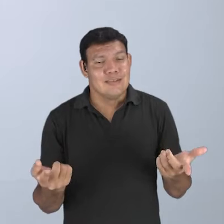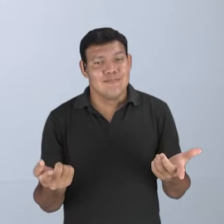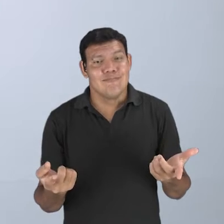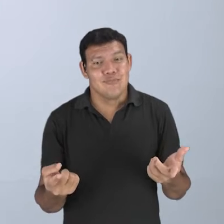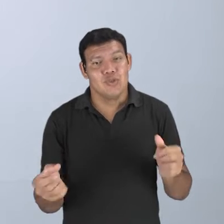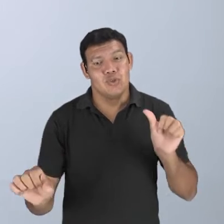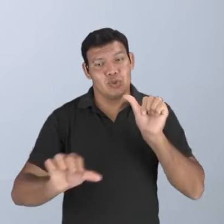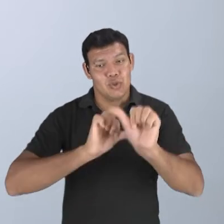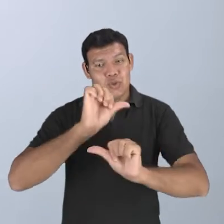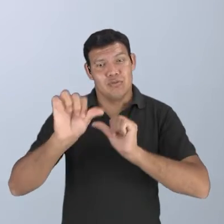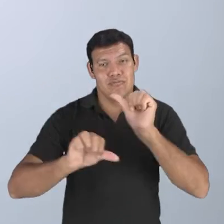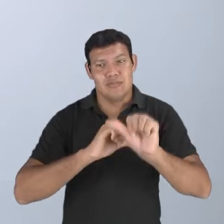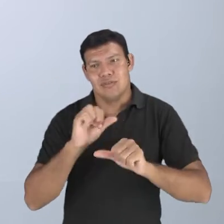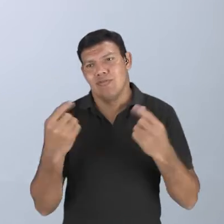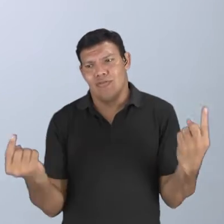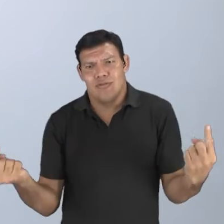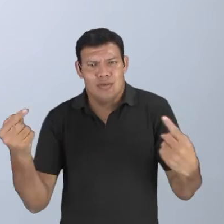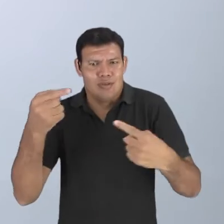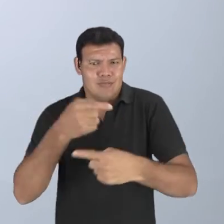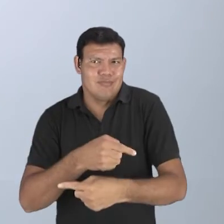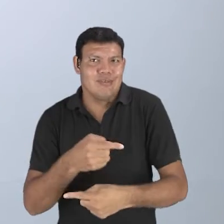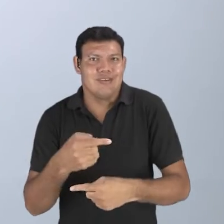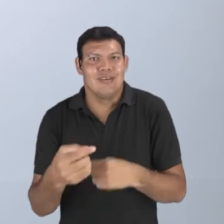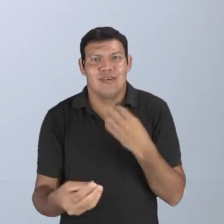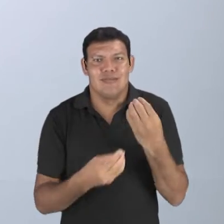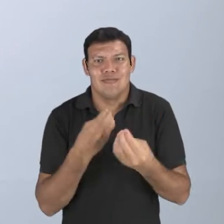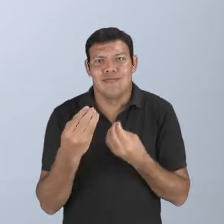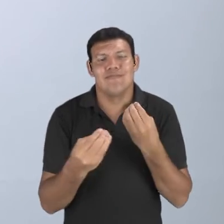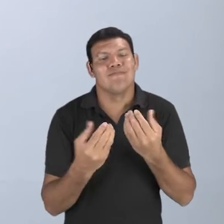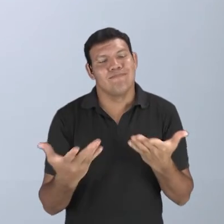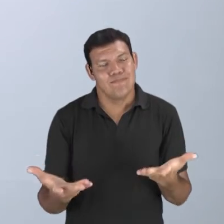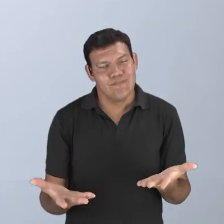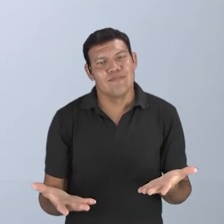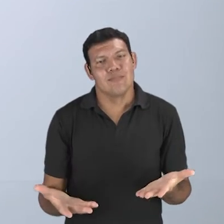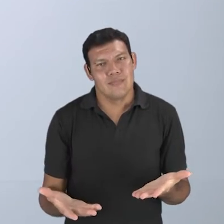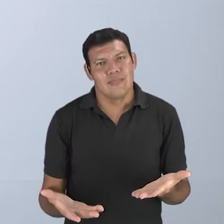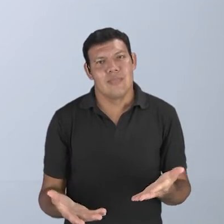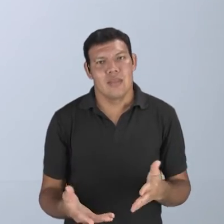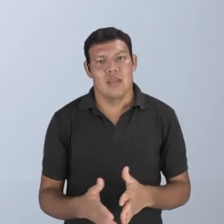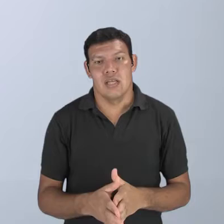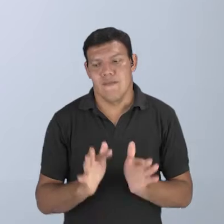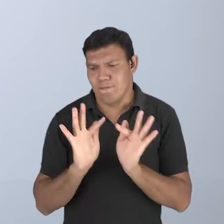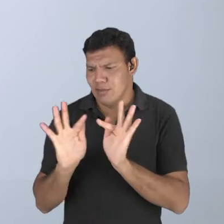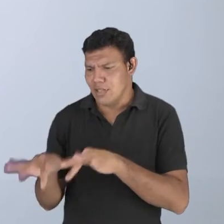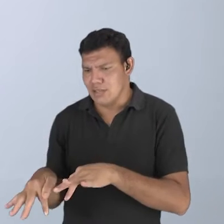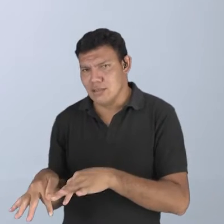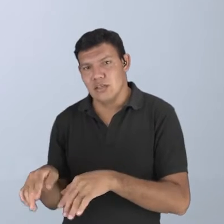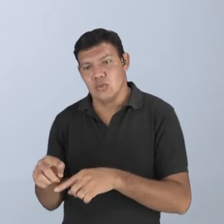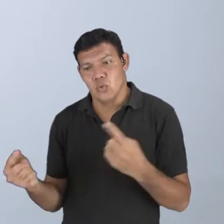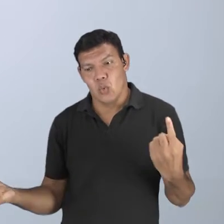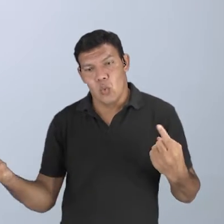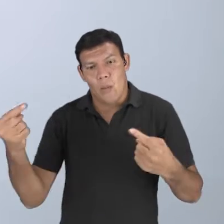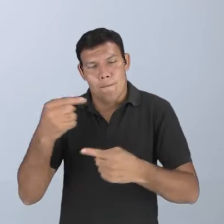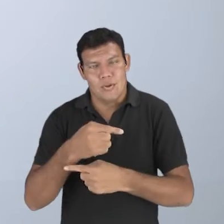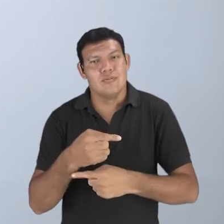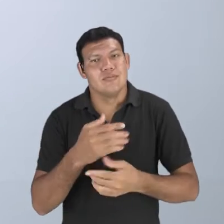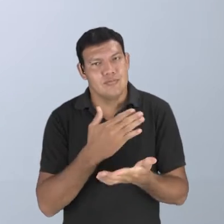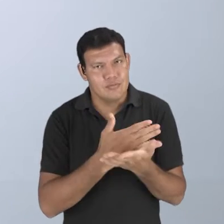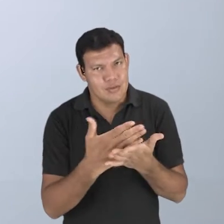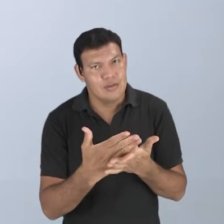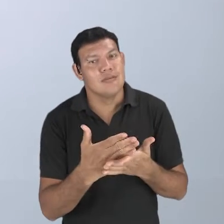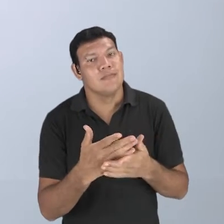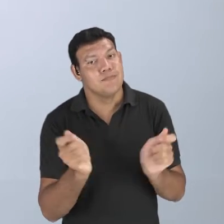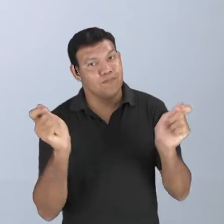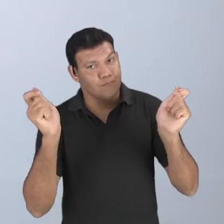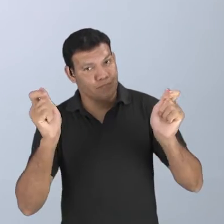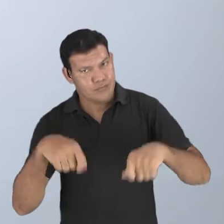exemplo, de contrariedade. E aí vai contrapor a ideia inicial e não concluir aquela ideia que você queria, tá? Por isso que nós temos